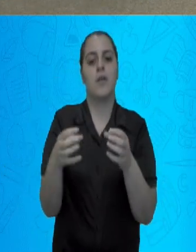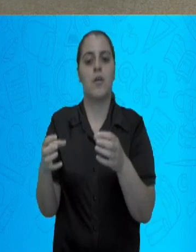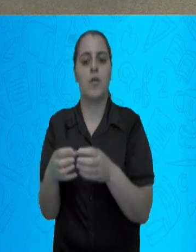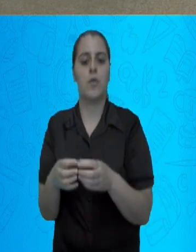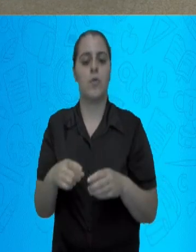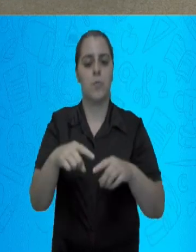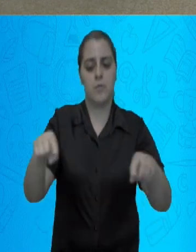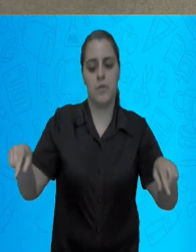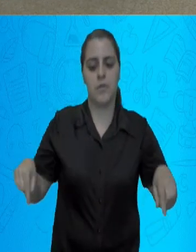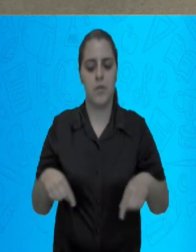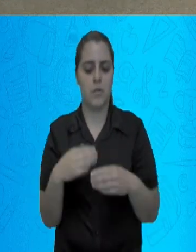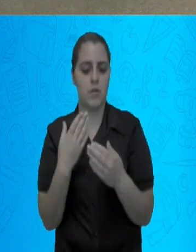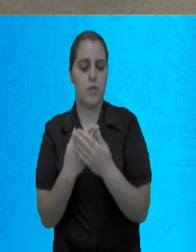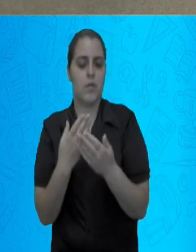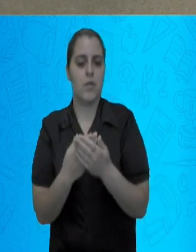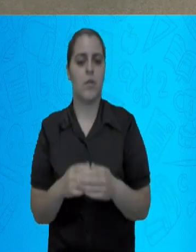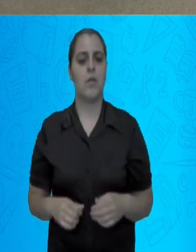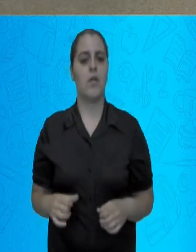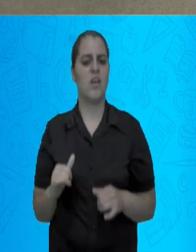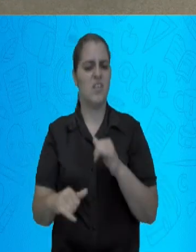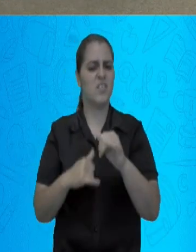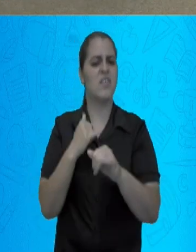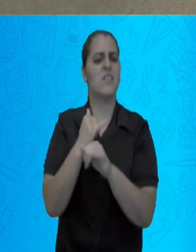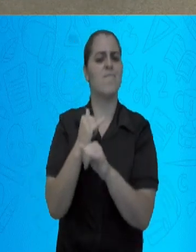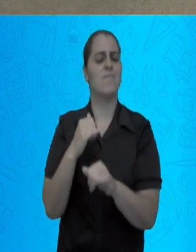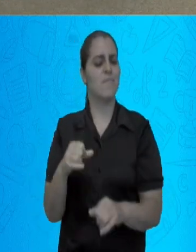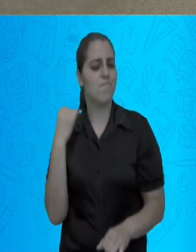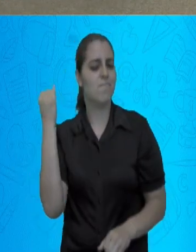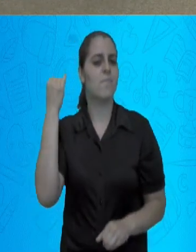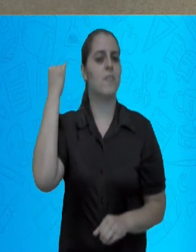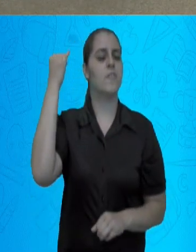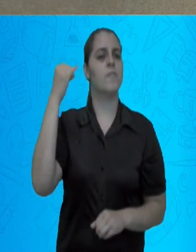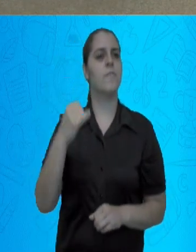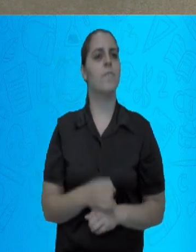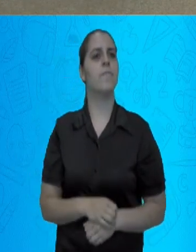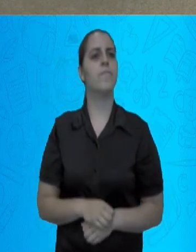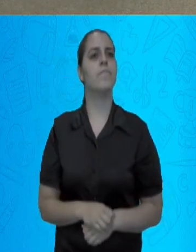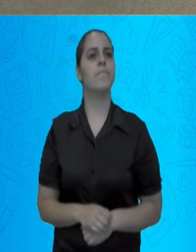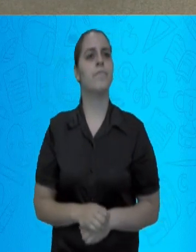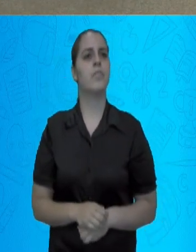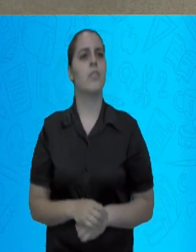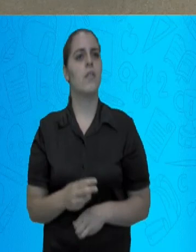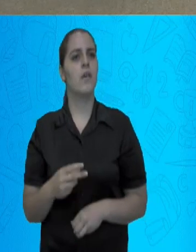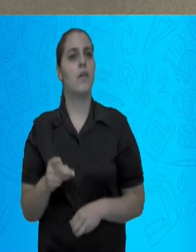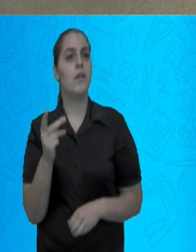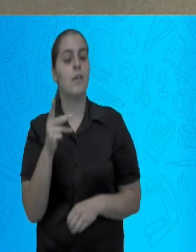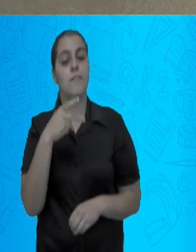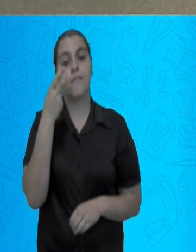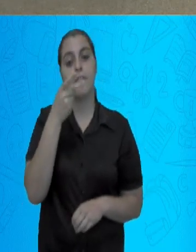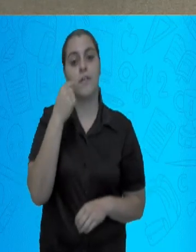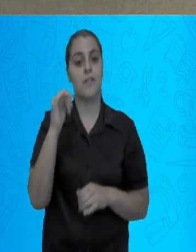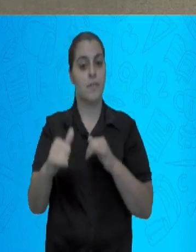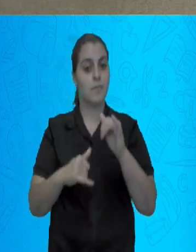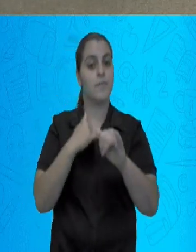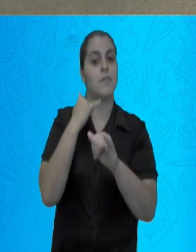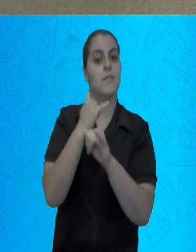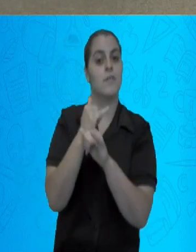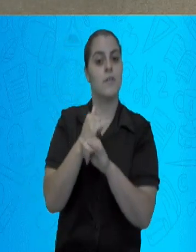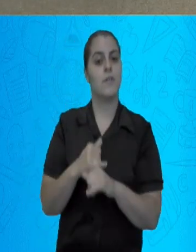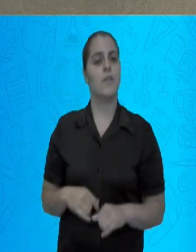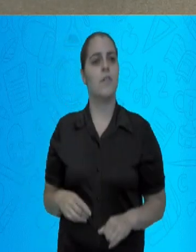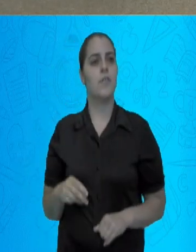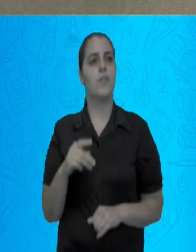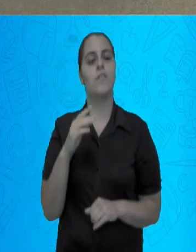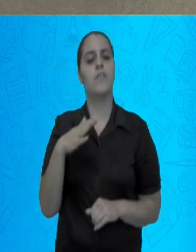a internet, que é uma ferramenta aliada muito importante. E falando em internet,